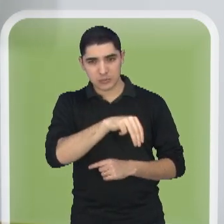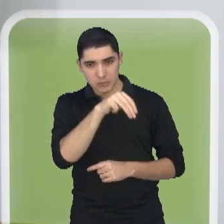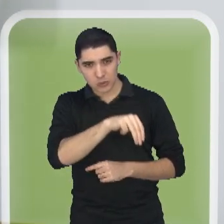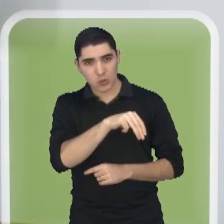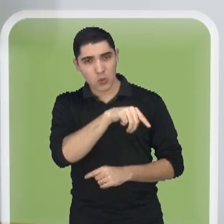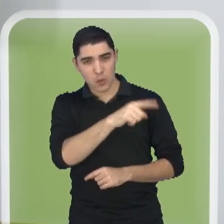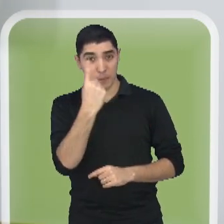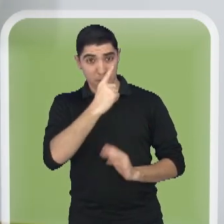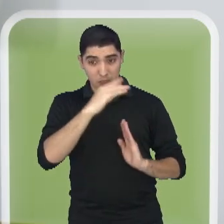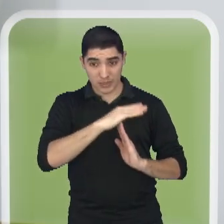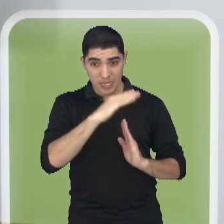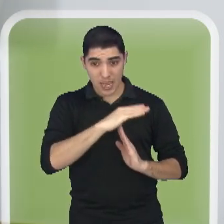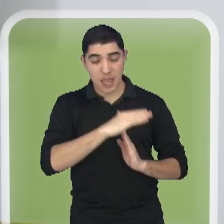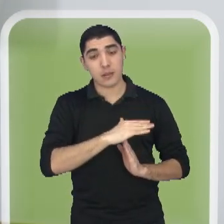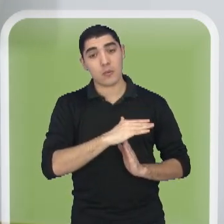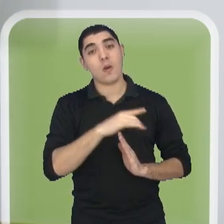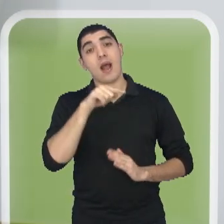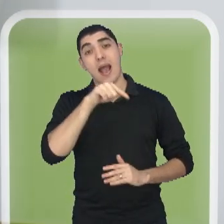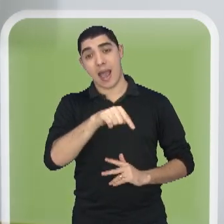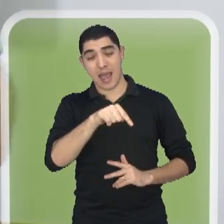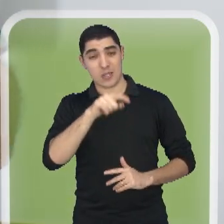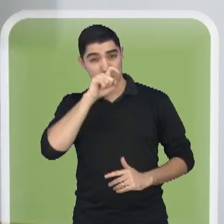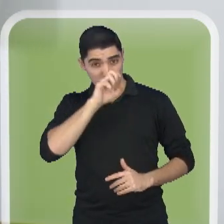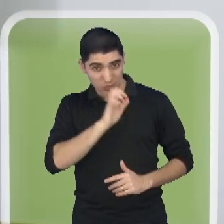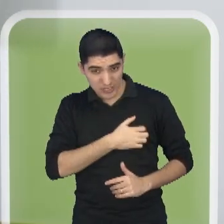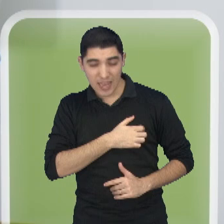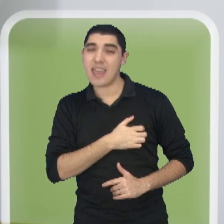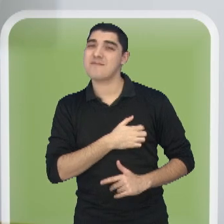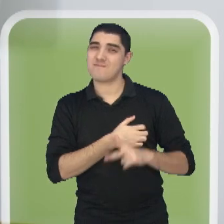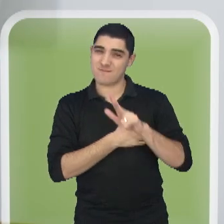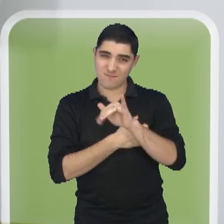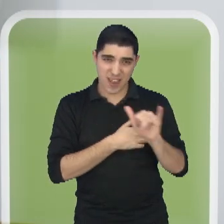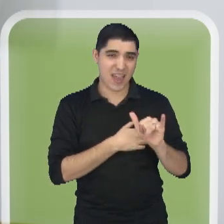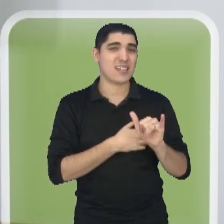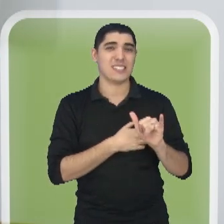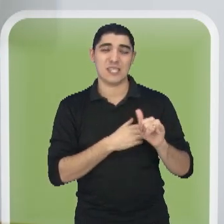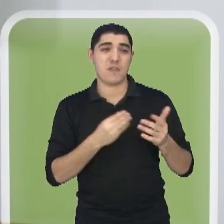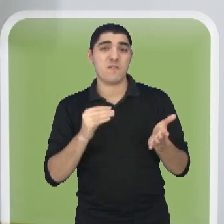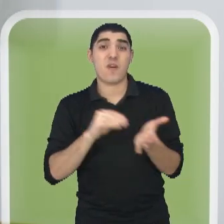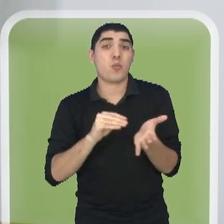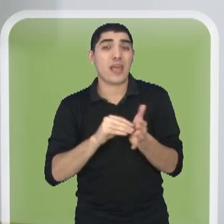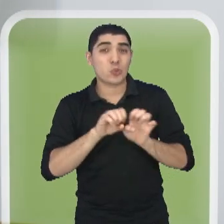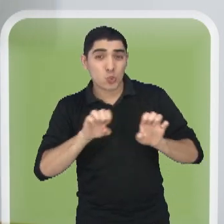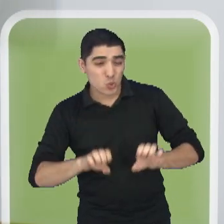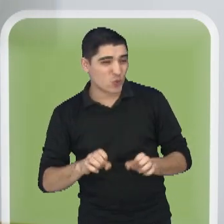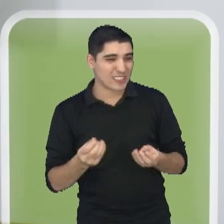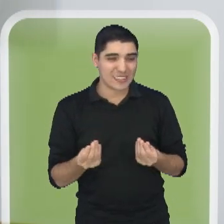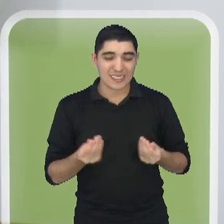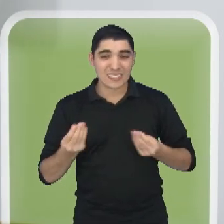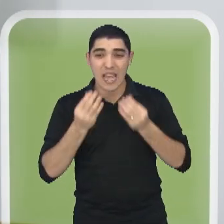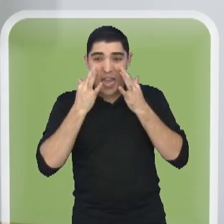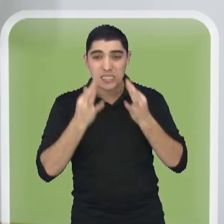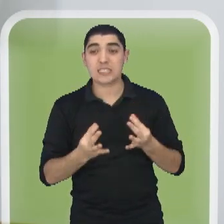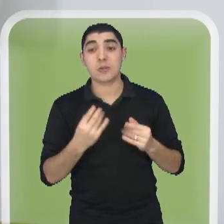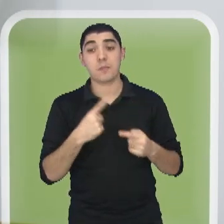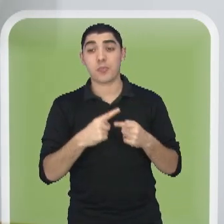do primeiro tempo, o São José ia se desorganizar porque teria que sair para o jogo e a gente sabe que o São